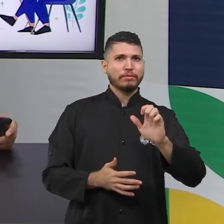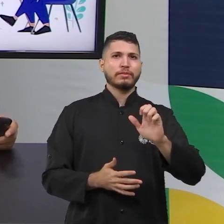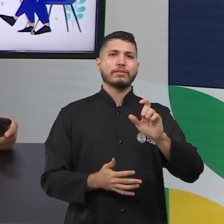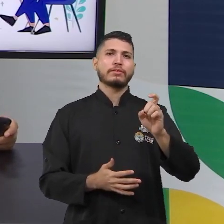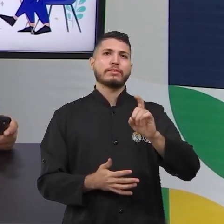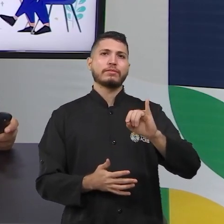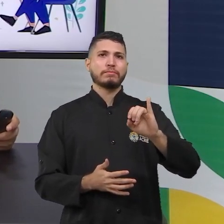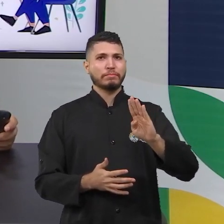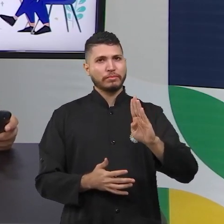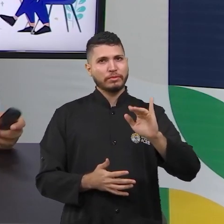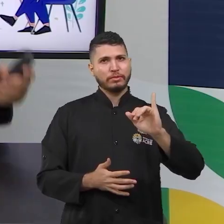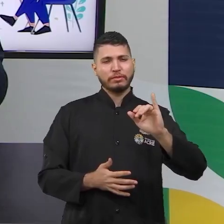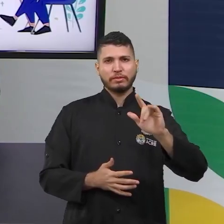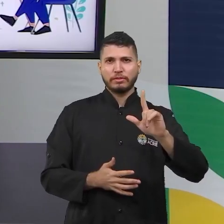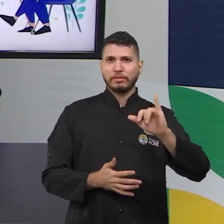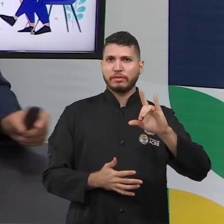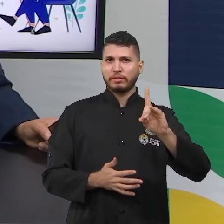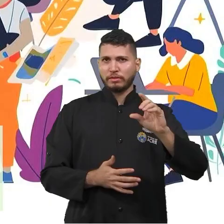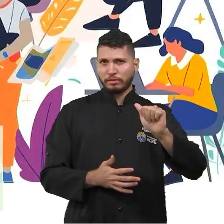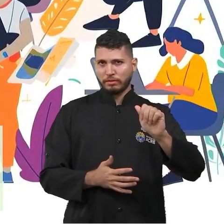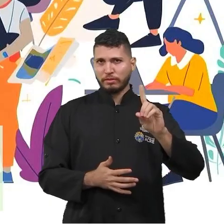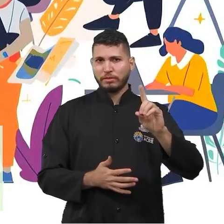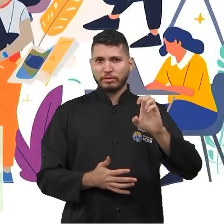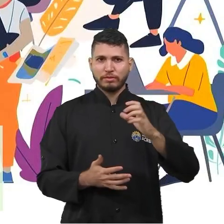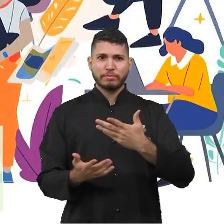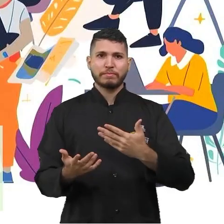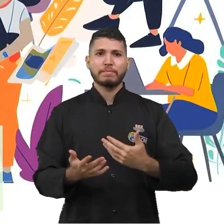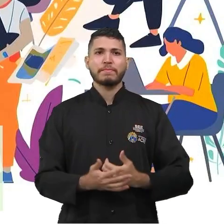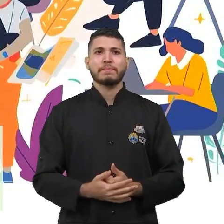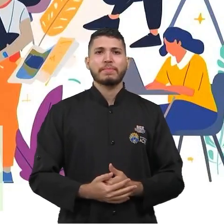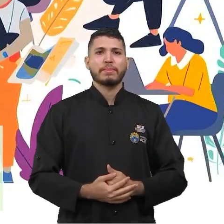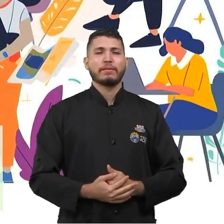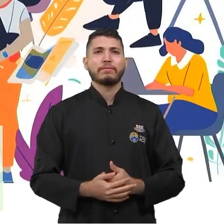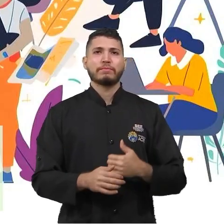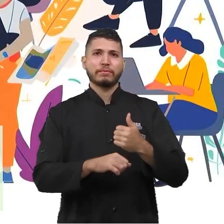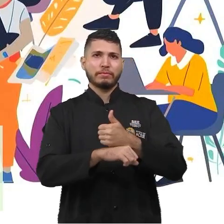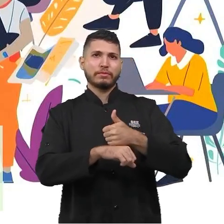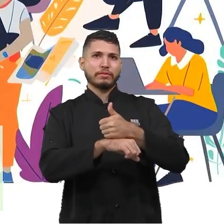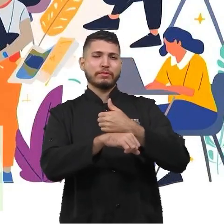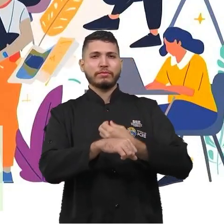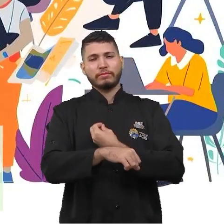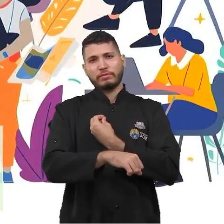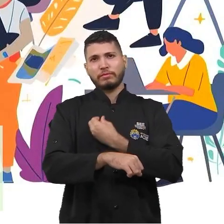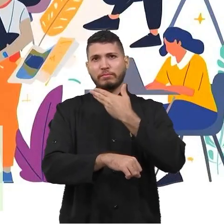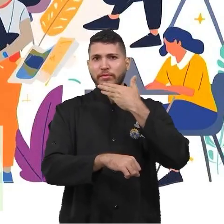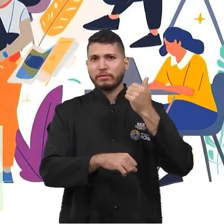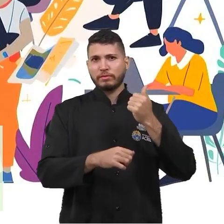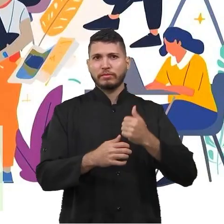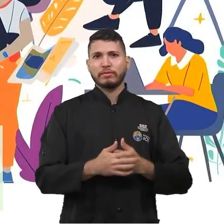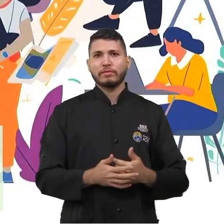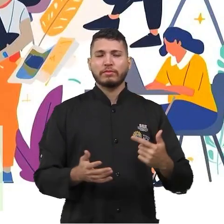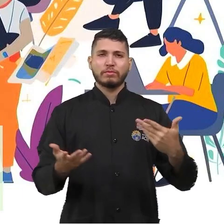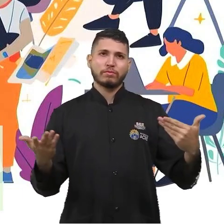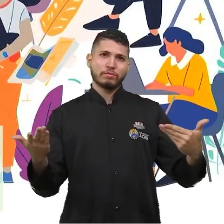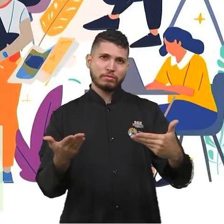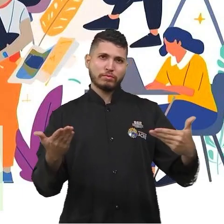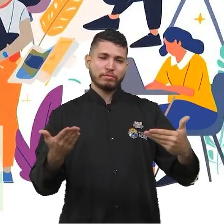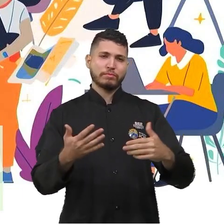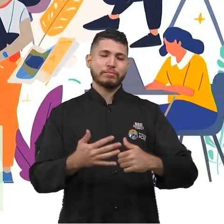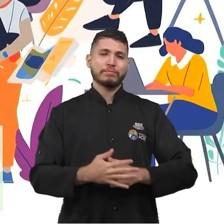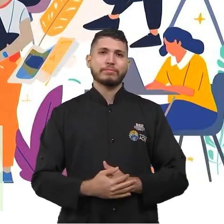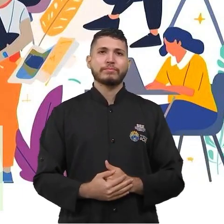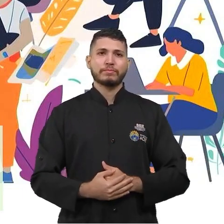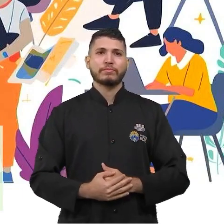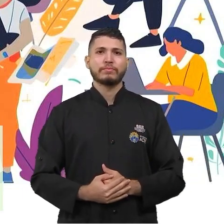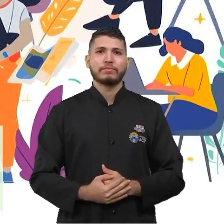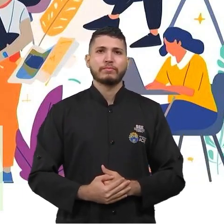de vida. Agora, veja uma imagem, nós podemos observar vários momentos e várias questões do que a gente discutiu